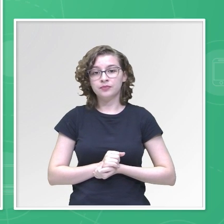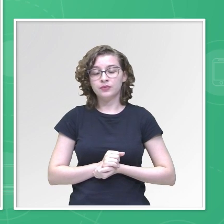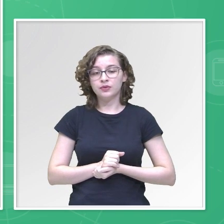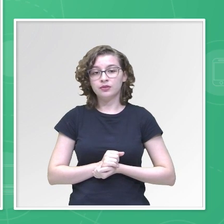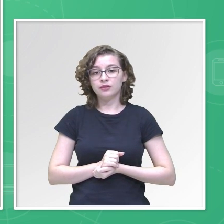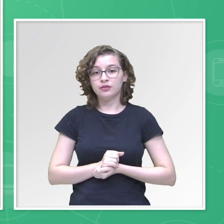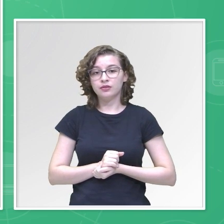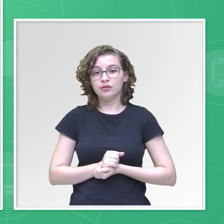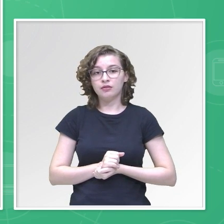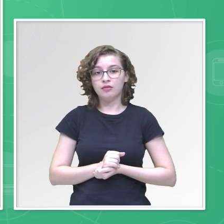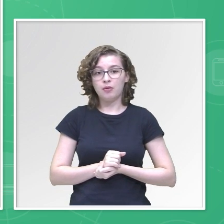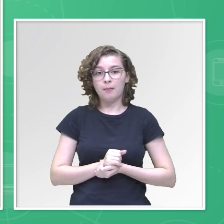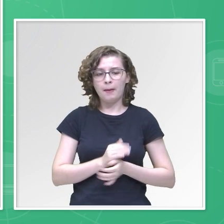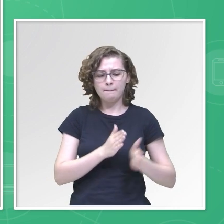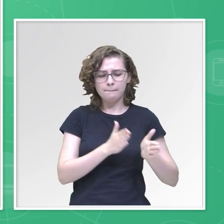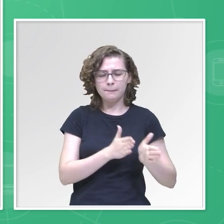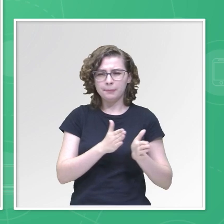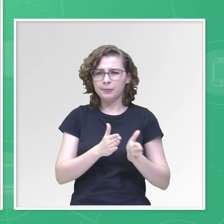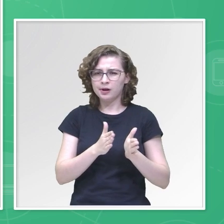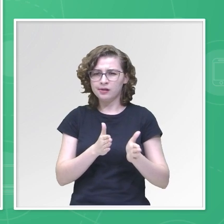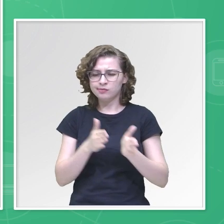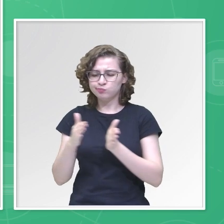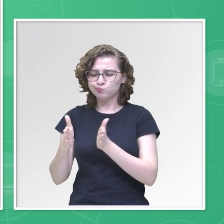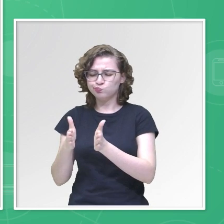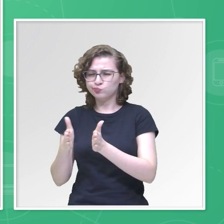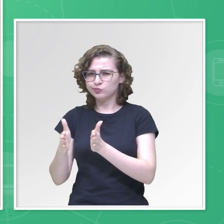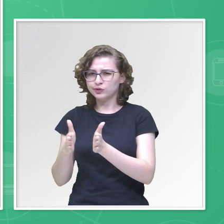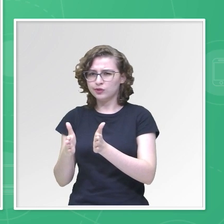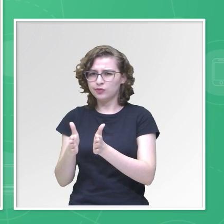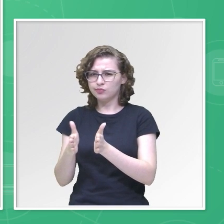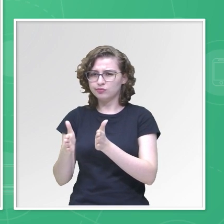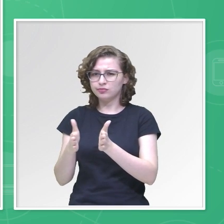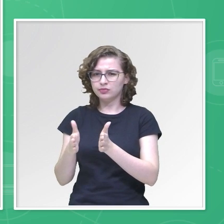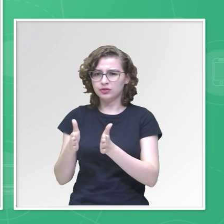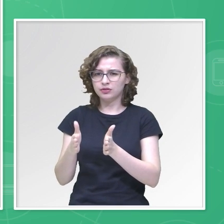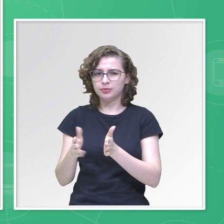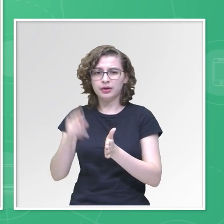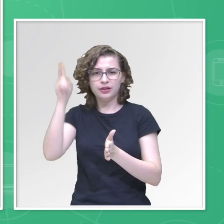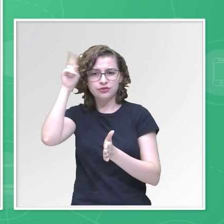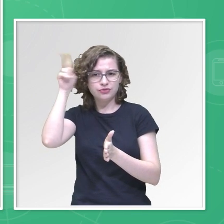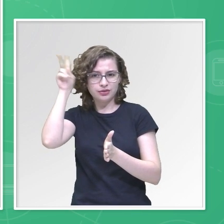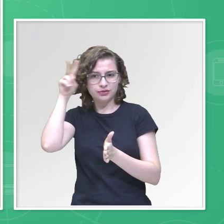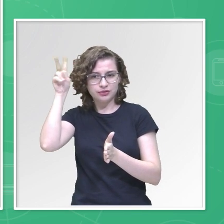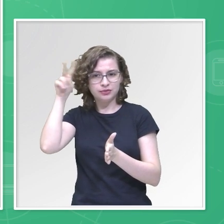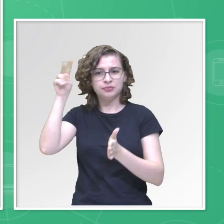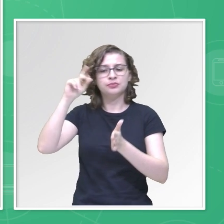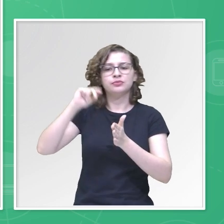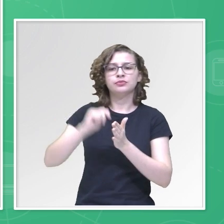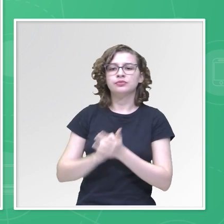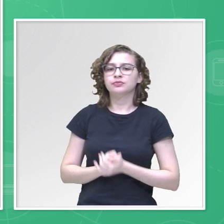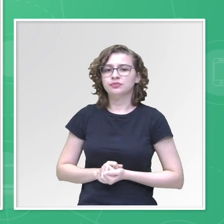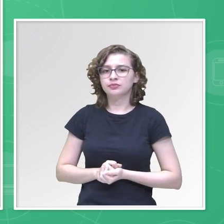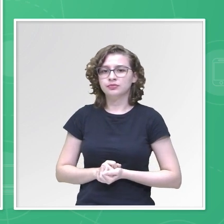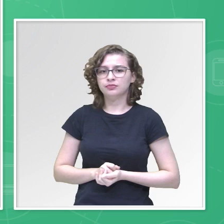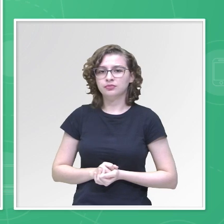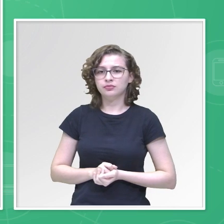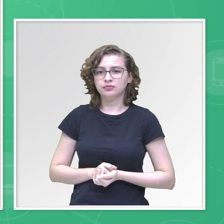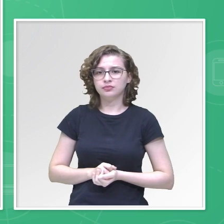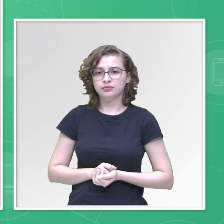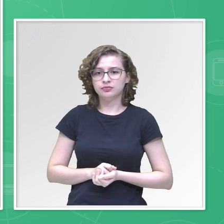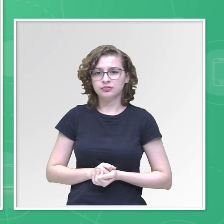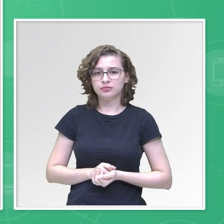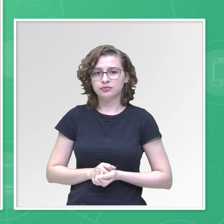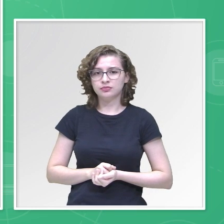a parte da história né vai mostrar parte da história que está sendo